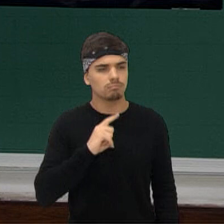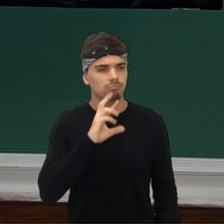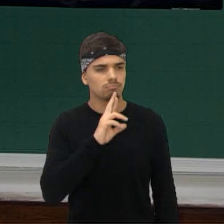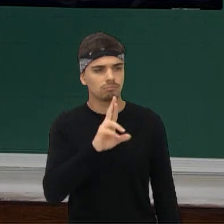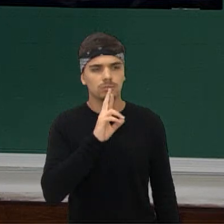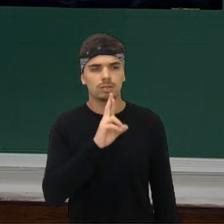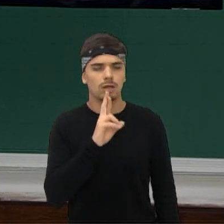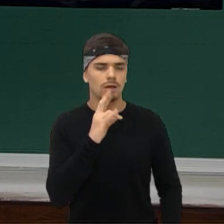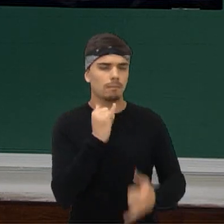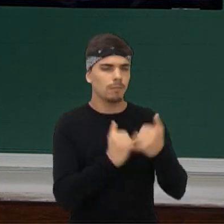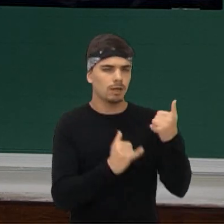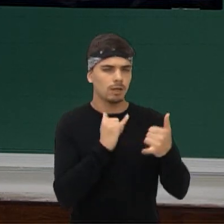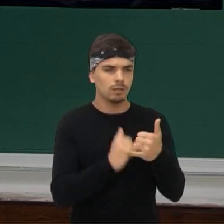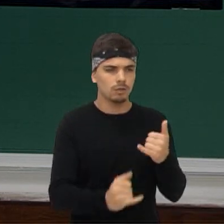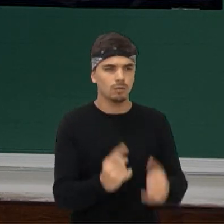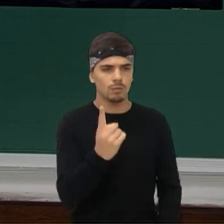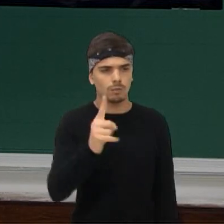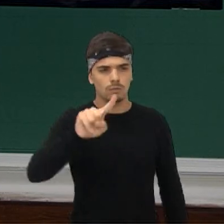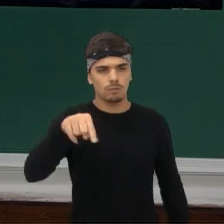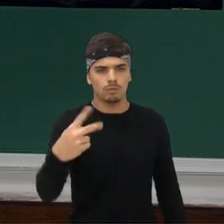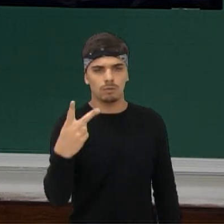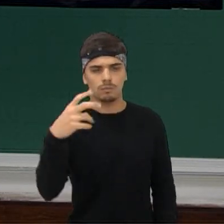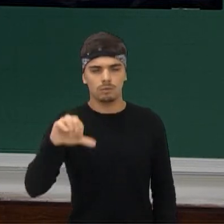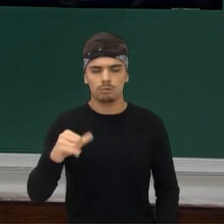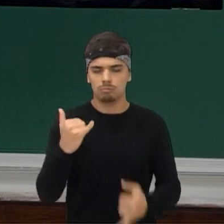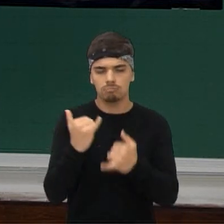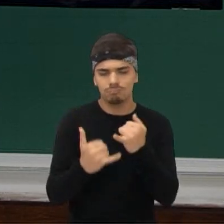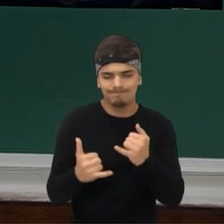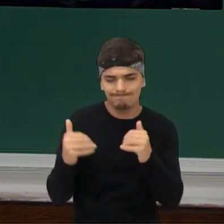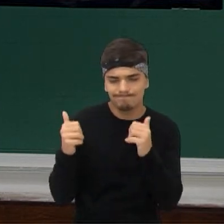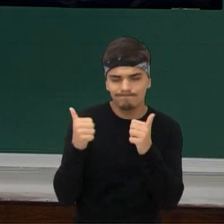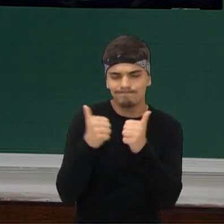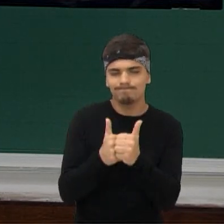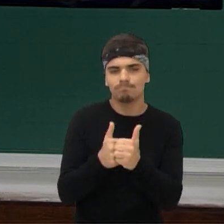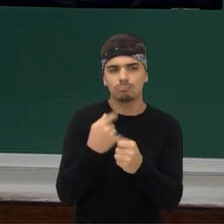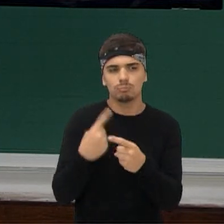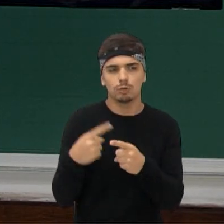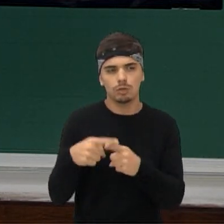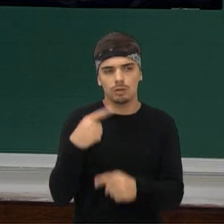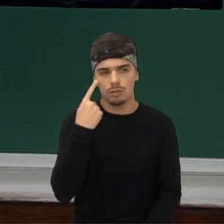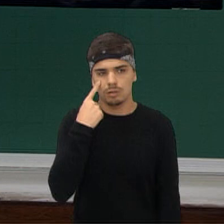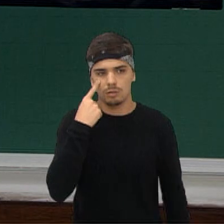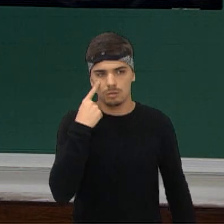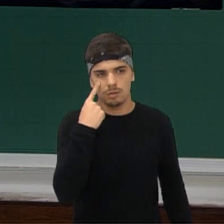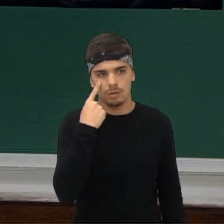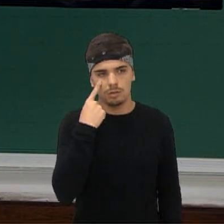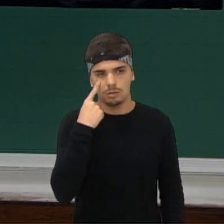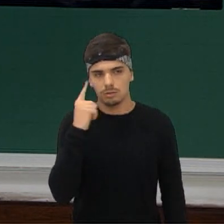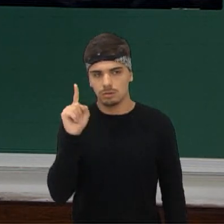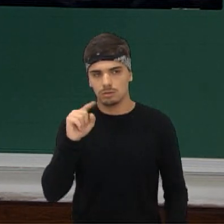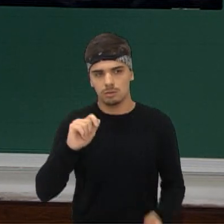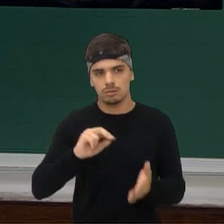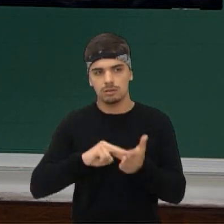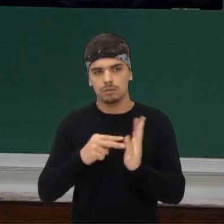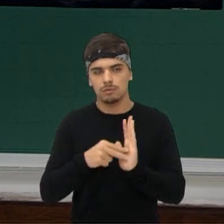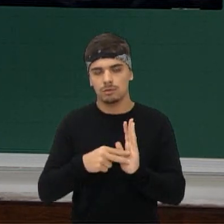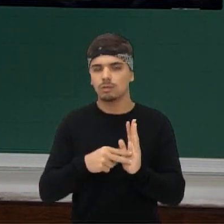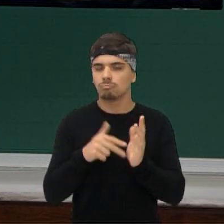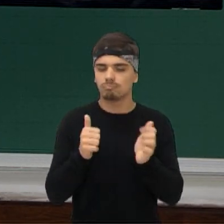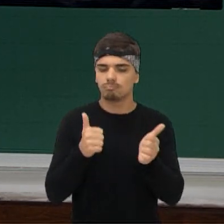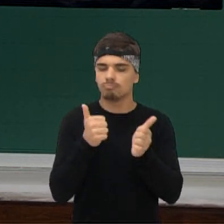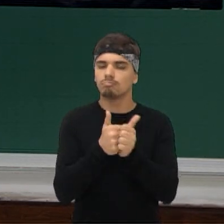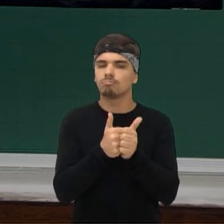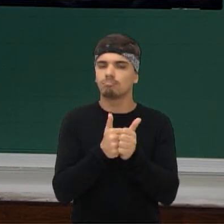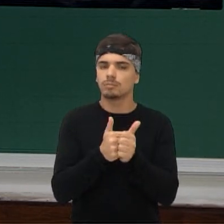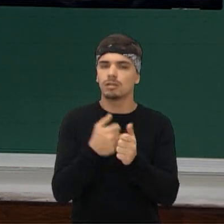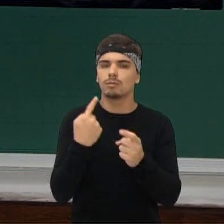de 1,29. Por que aproximado? Lembre-se, esse sinalzinho aqui é de aproximado, porque ele ia